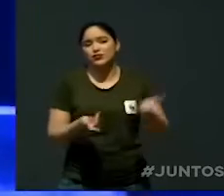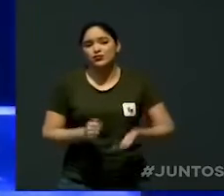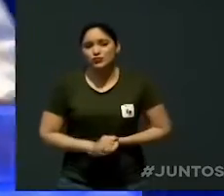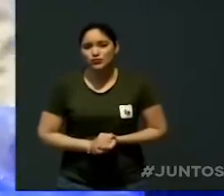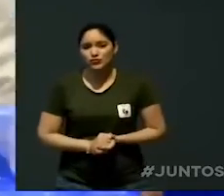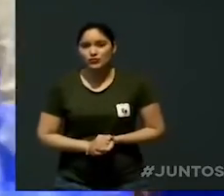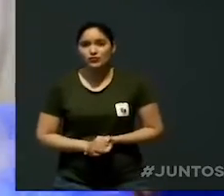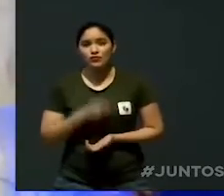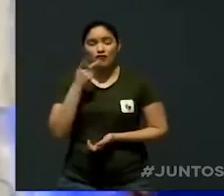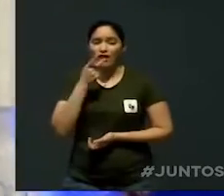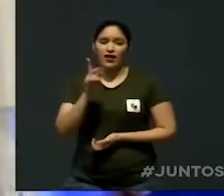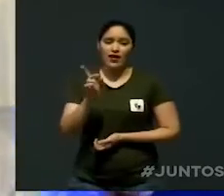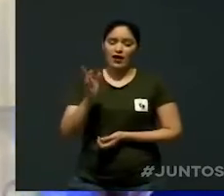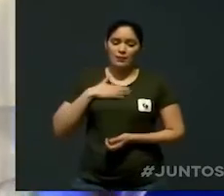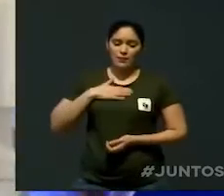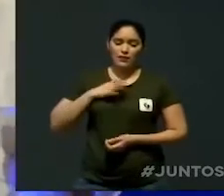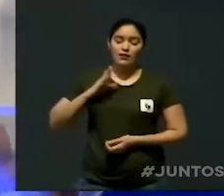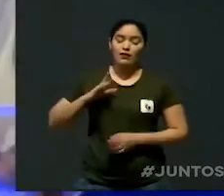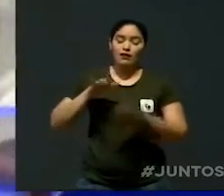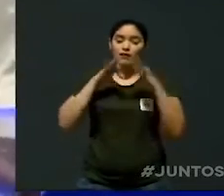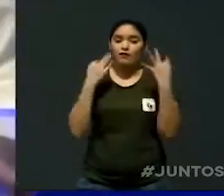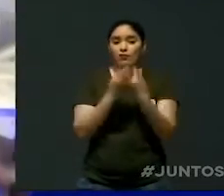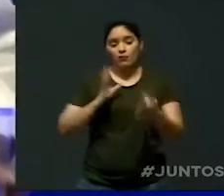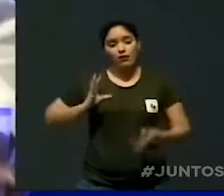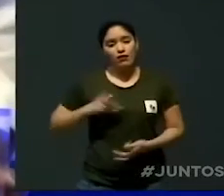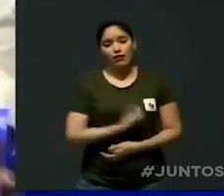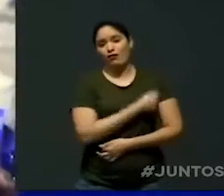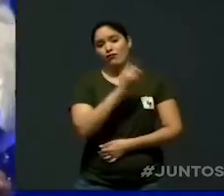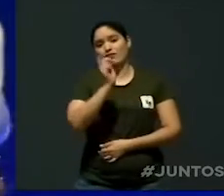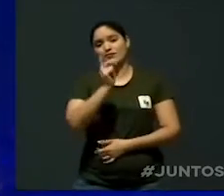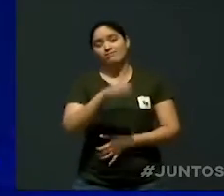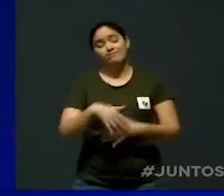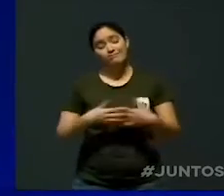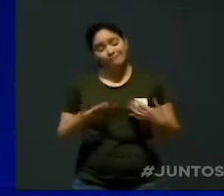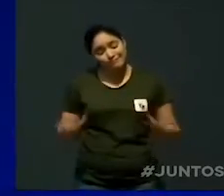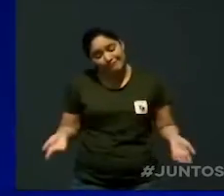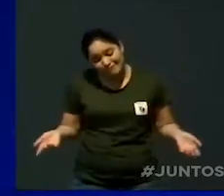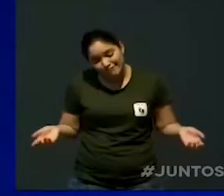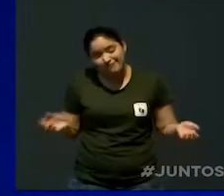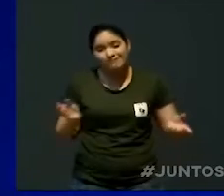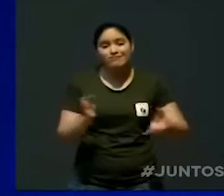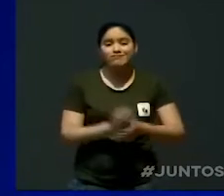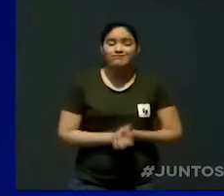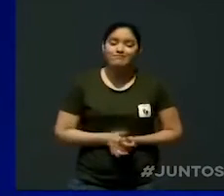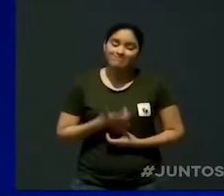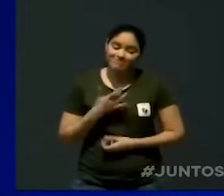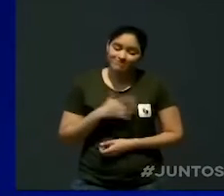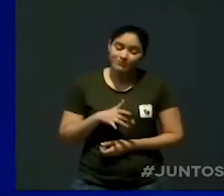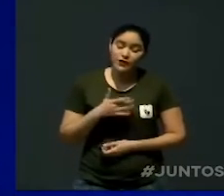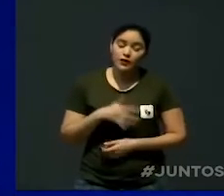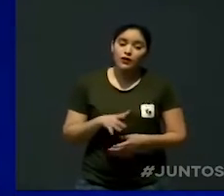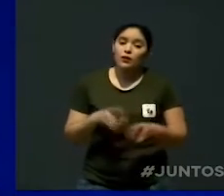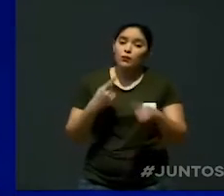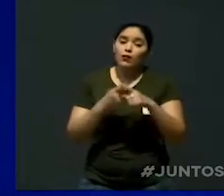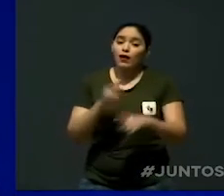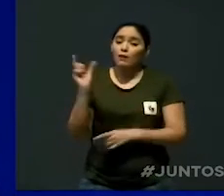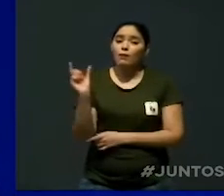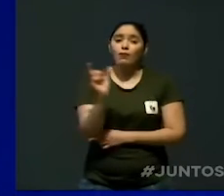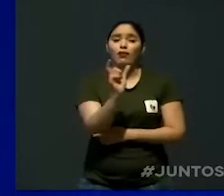família vai ser salva. Tem uma pena, porque a palavra de Deus é palavra de